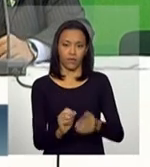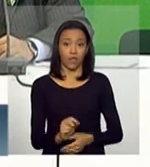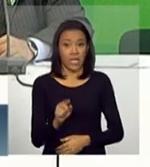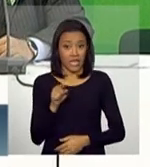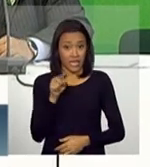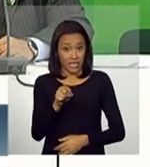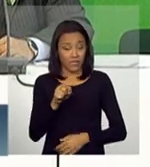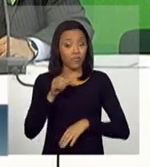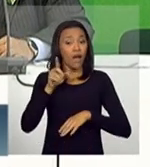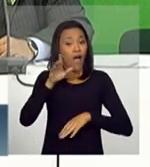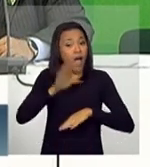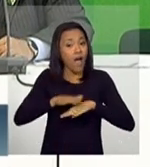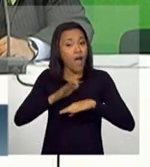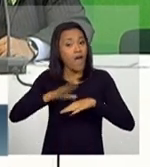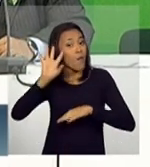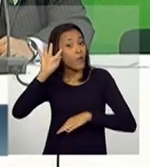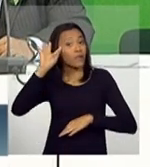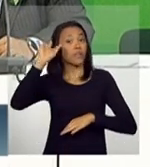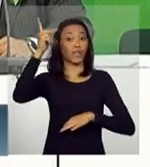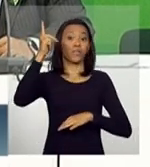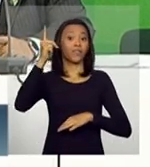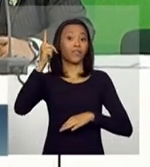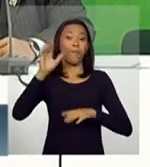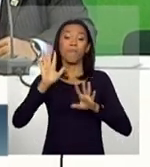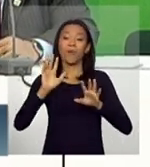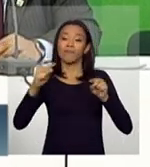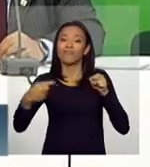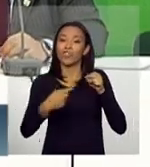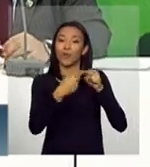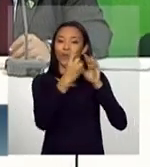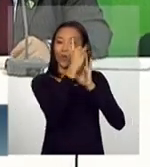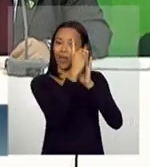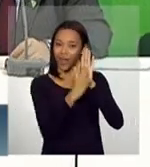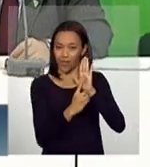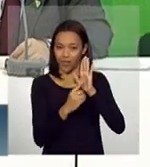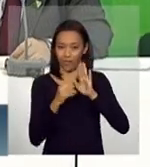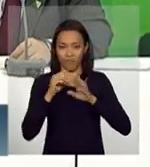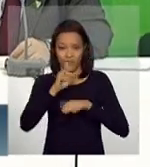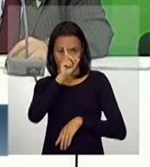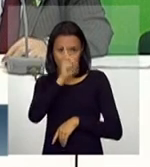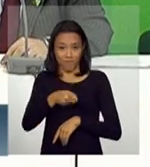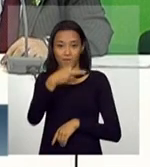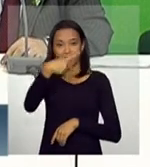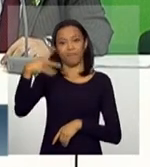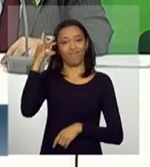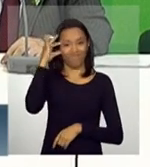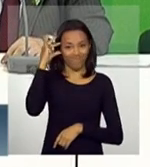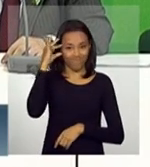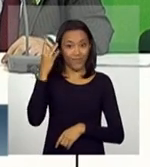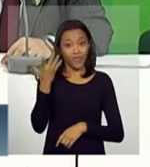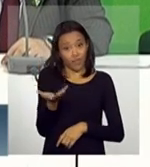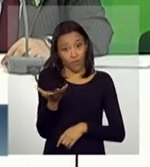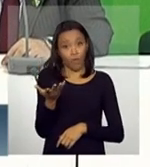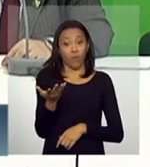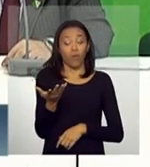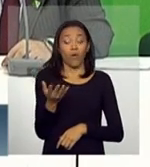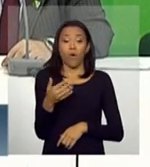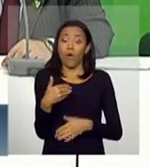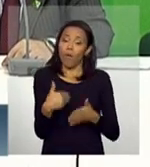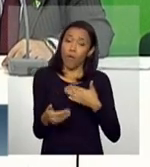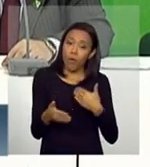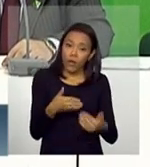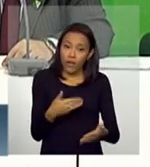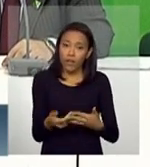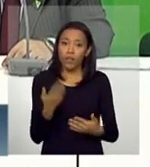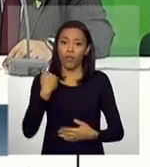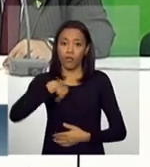uma decisão a ser definida por um decreto presidencial. Agora, em qualquer hipótese,